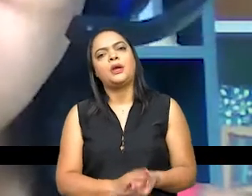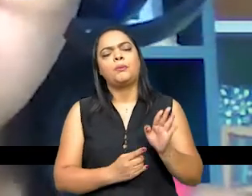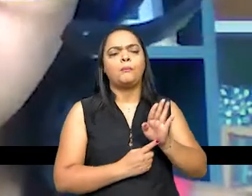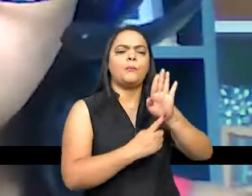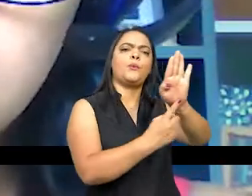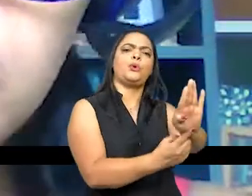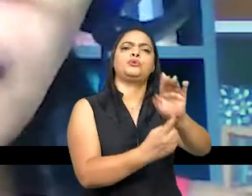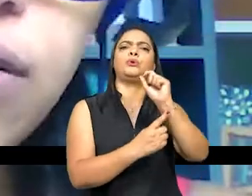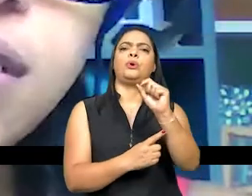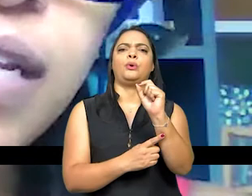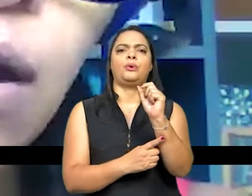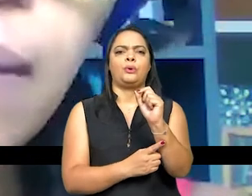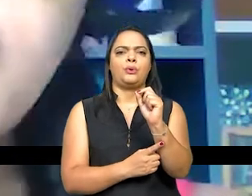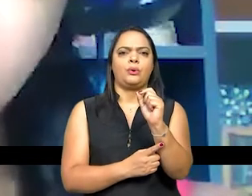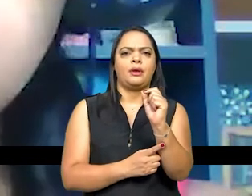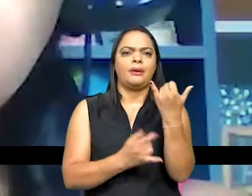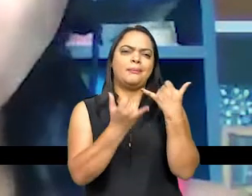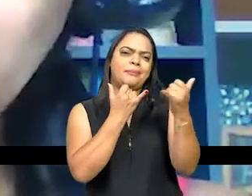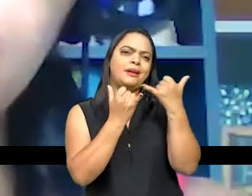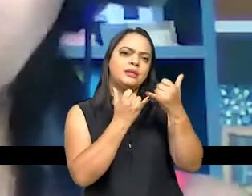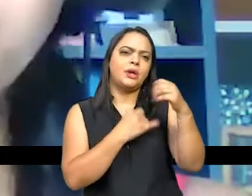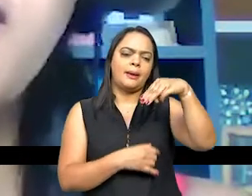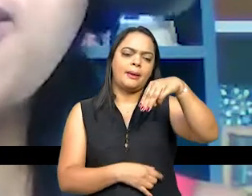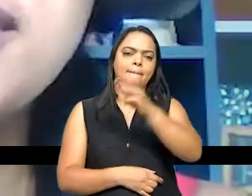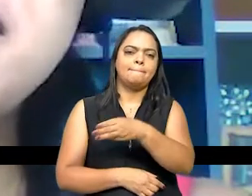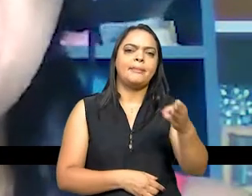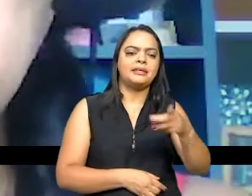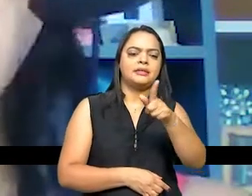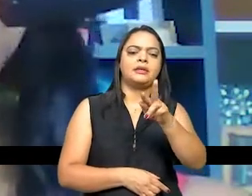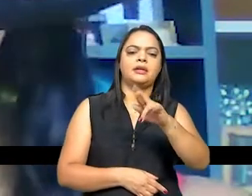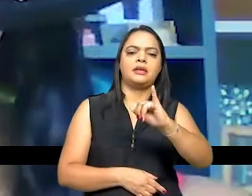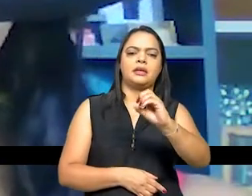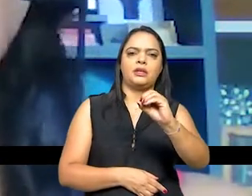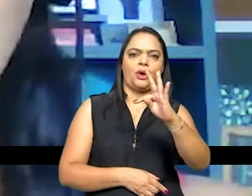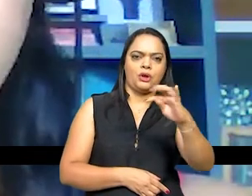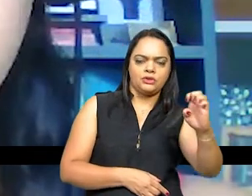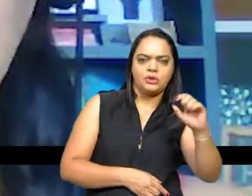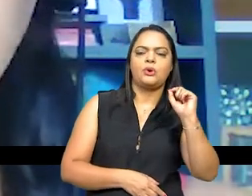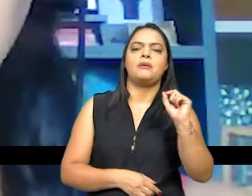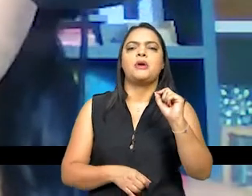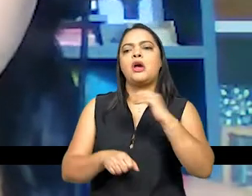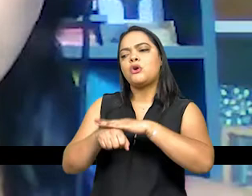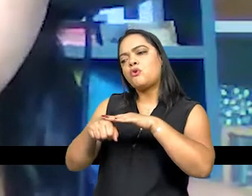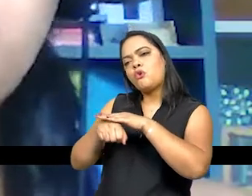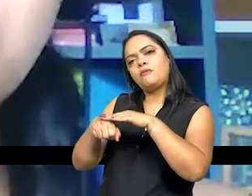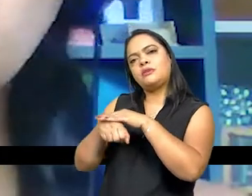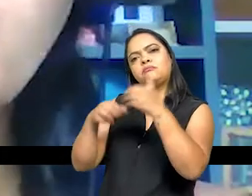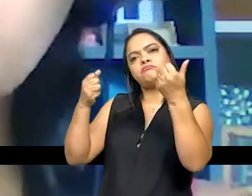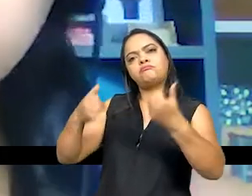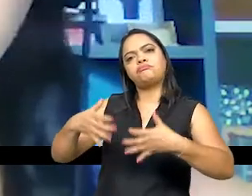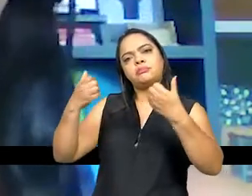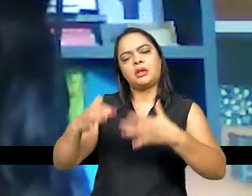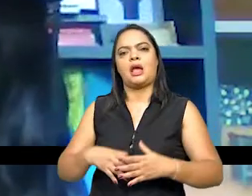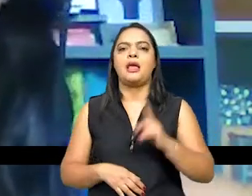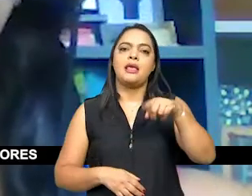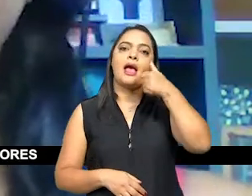né, que é similar ao que seria uma mestra griote, né, como diz sempre a Patrícia, para conversar, e essa pessoa era uma